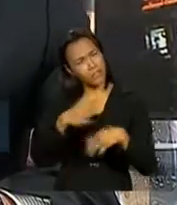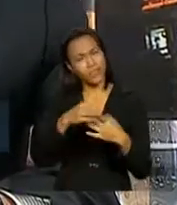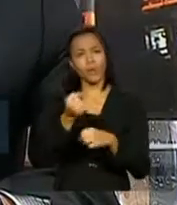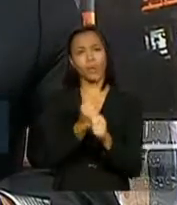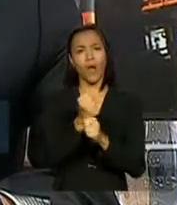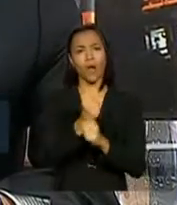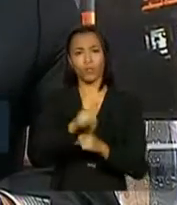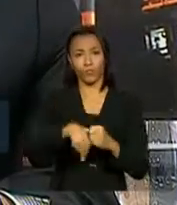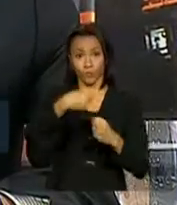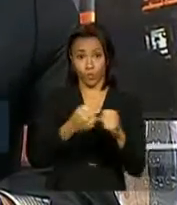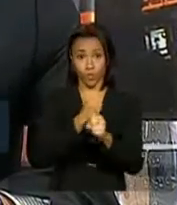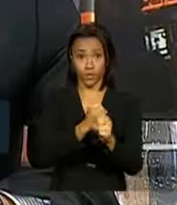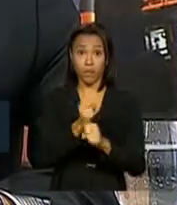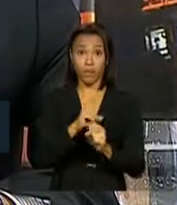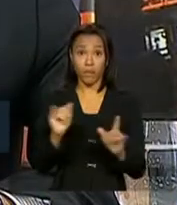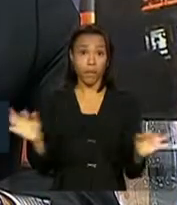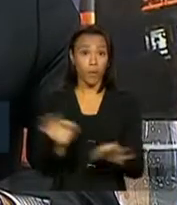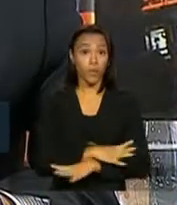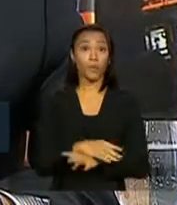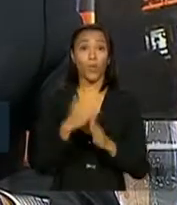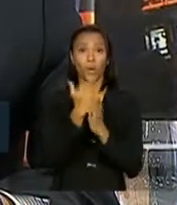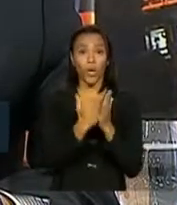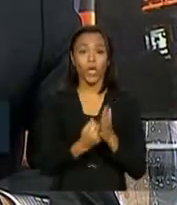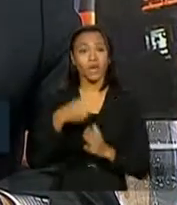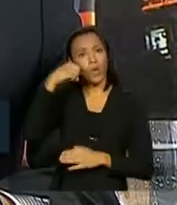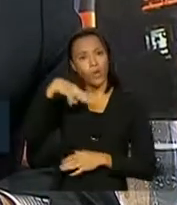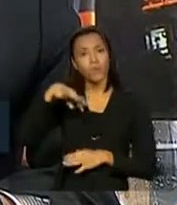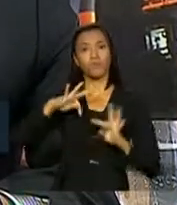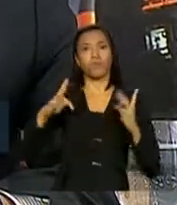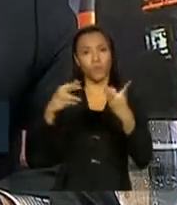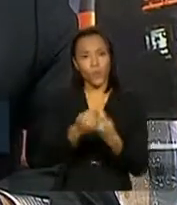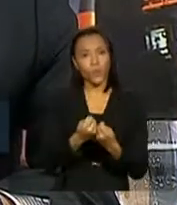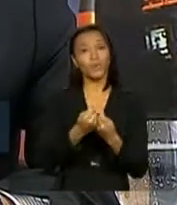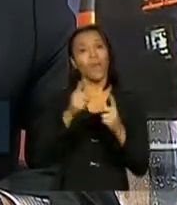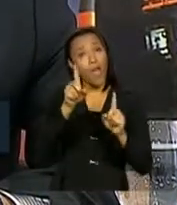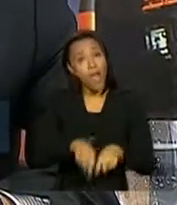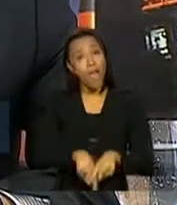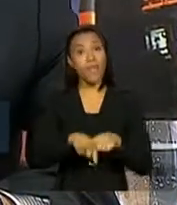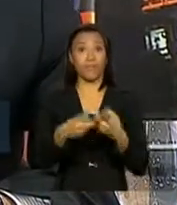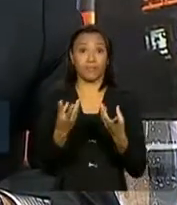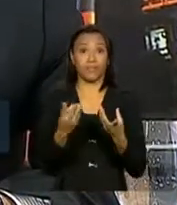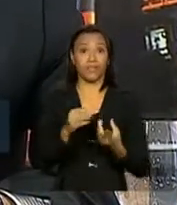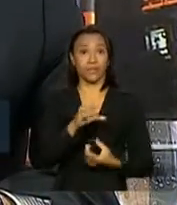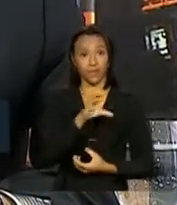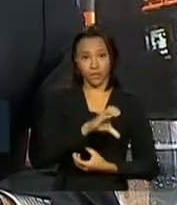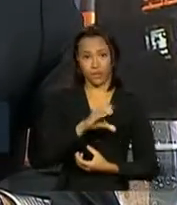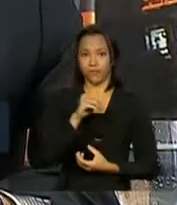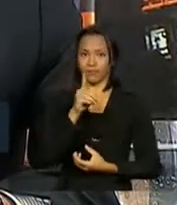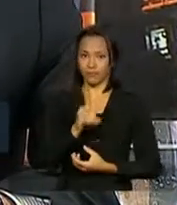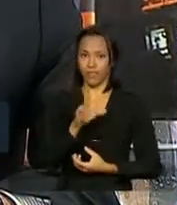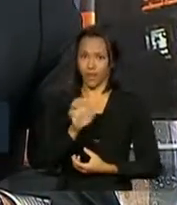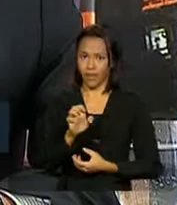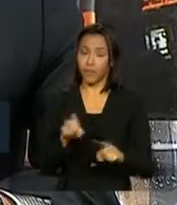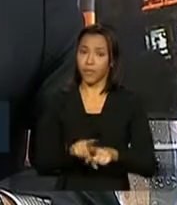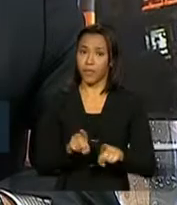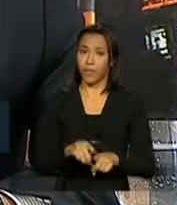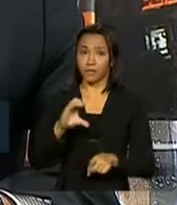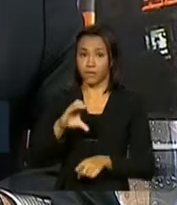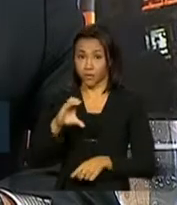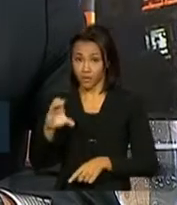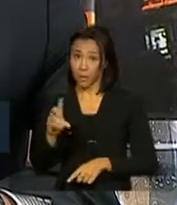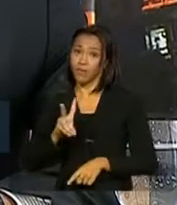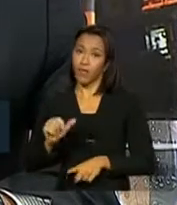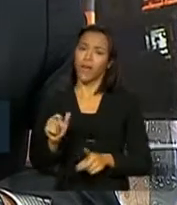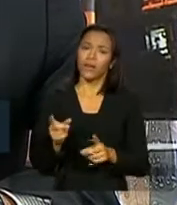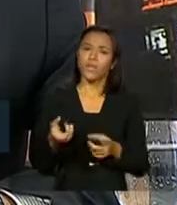2 anos, acaba, por exemplo, o programa Luz para Todos, que hoje é um grande consumidor de recursos da CDE. A própria CCC estão sendo